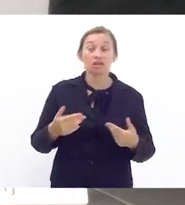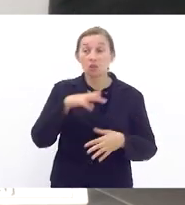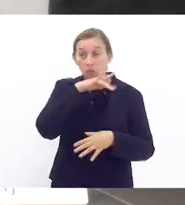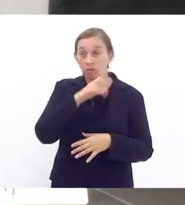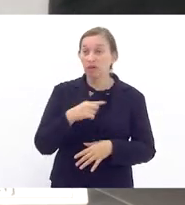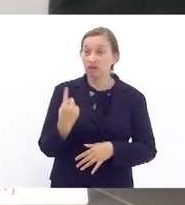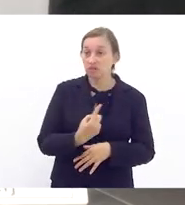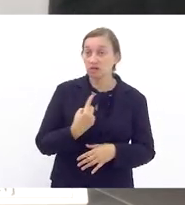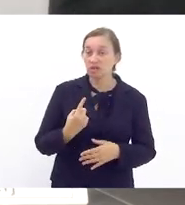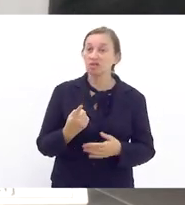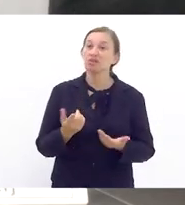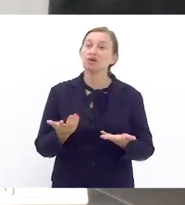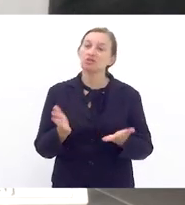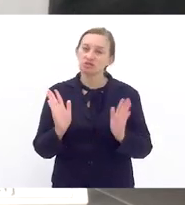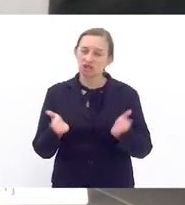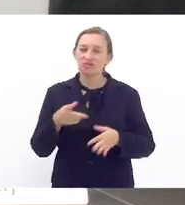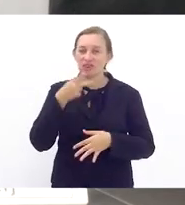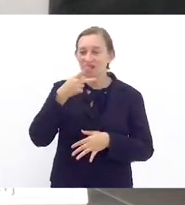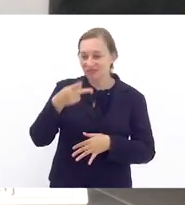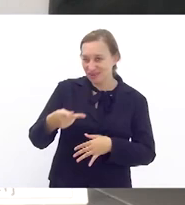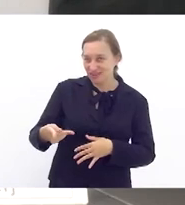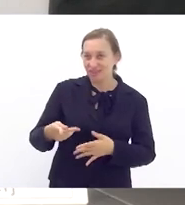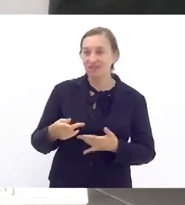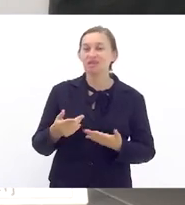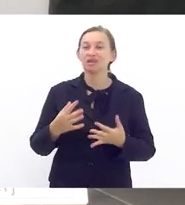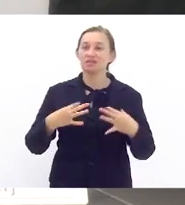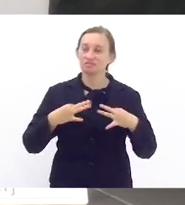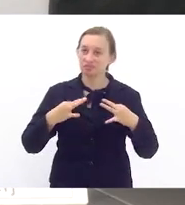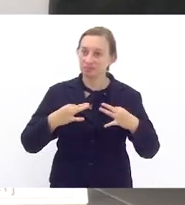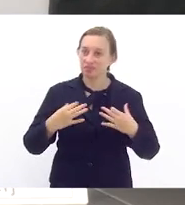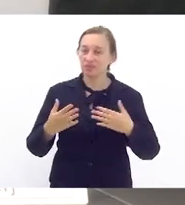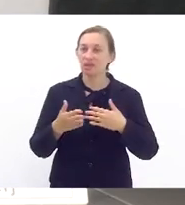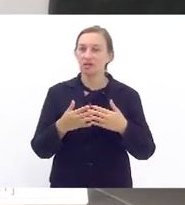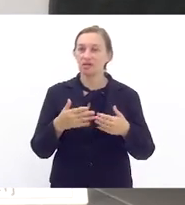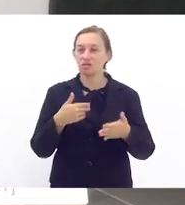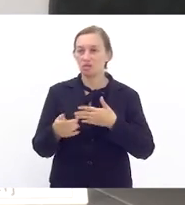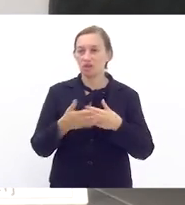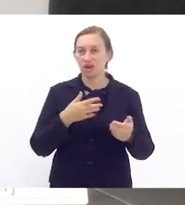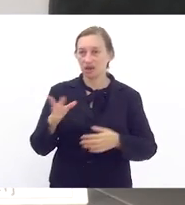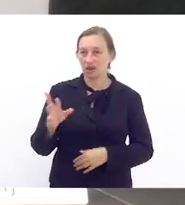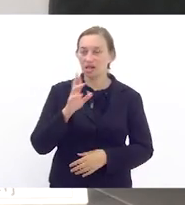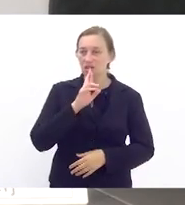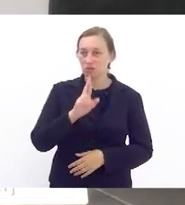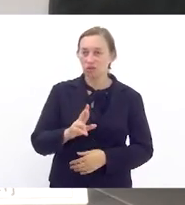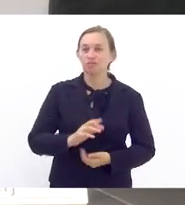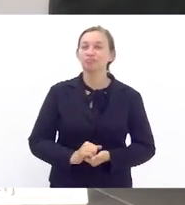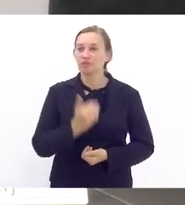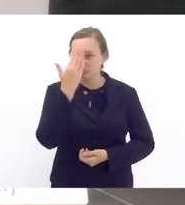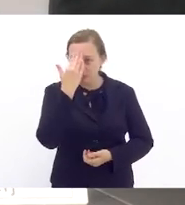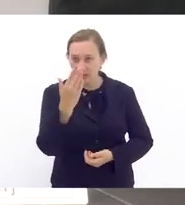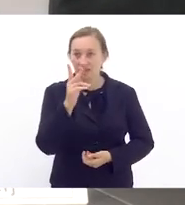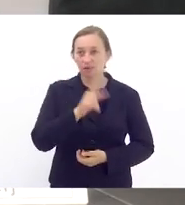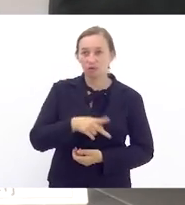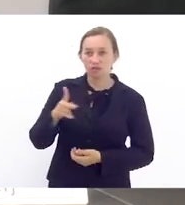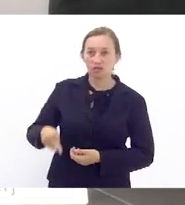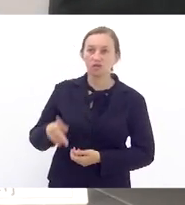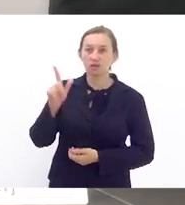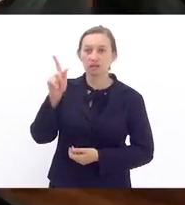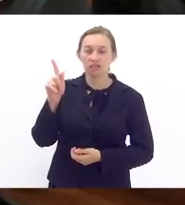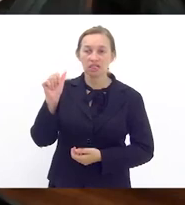usei bastante tempo de vocês, eu fico disponível aqui para alguma resposta, por favor. Obrigado, professor